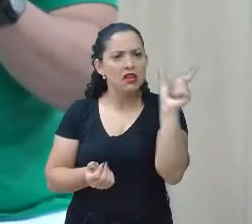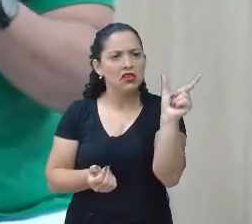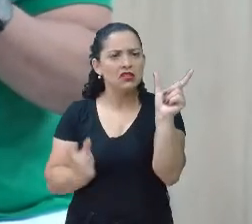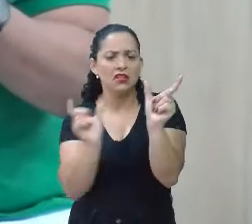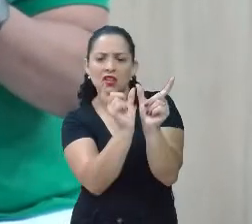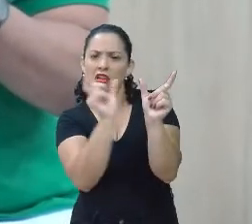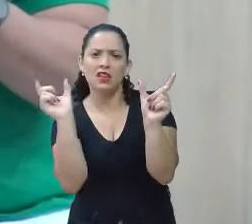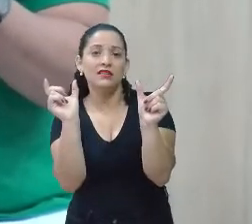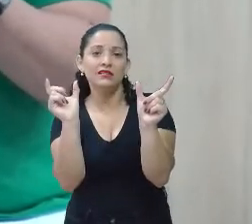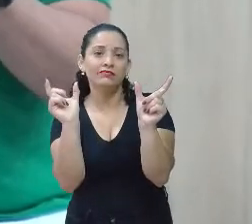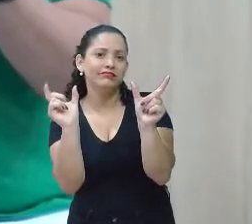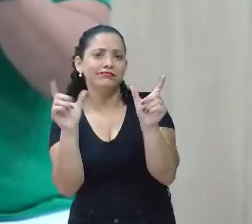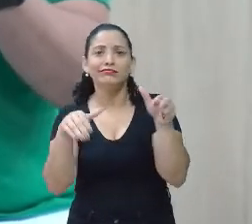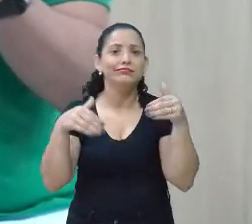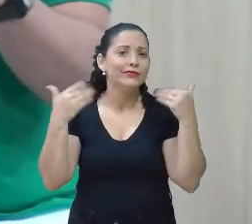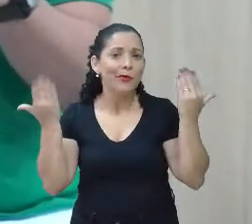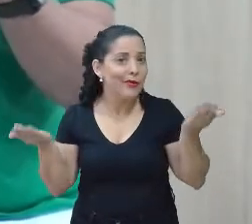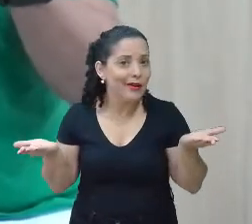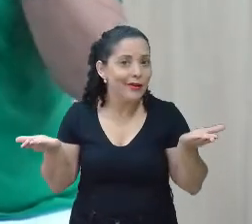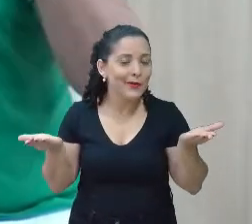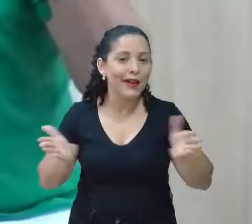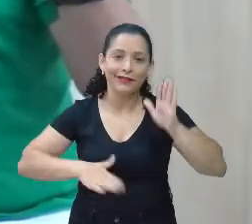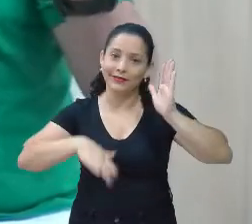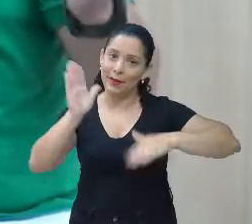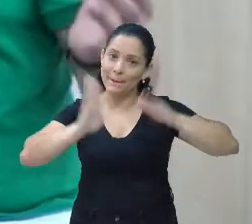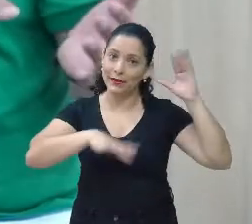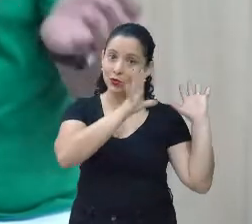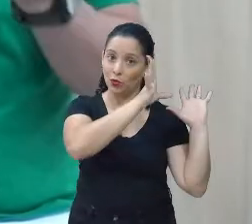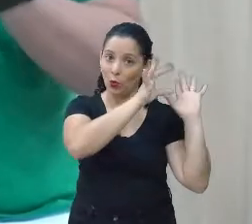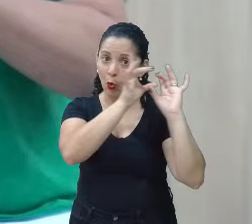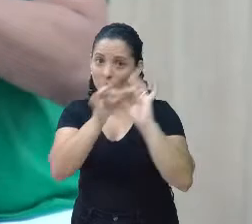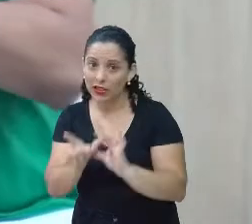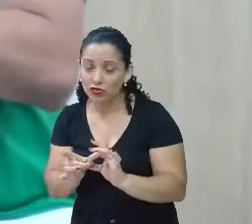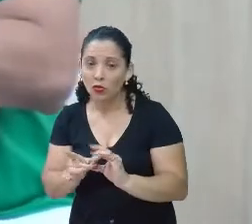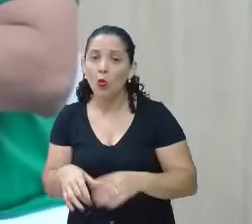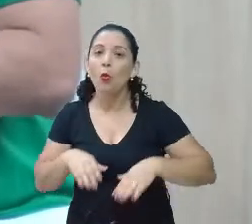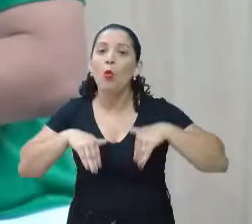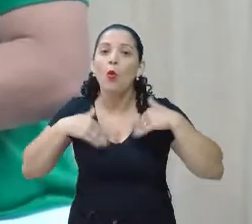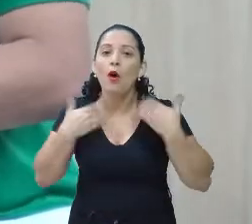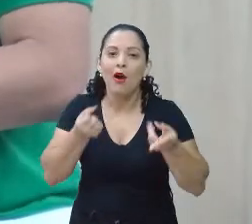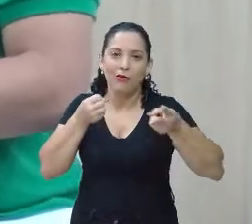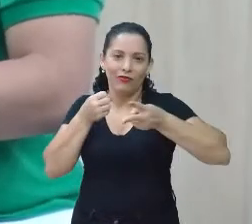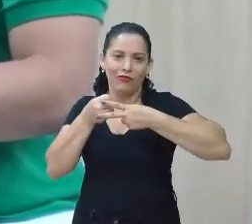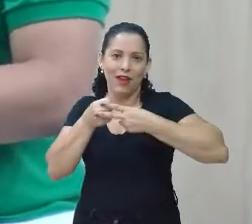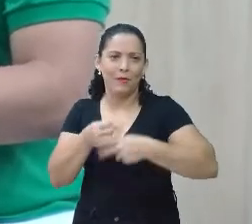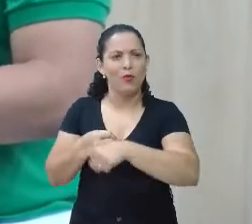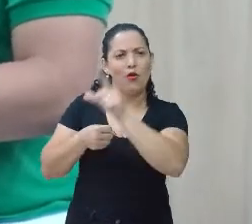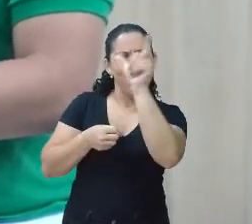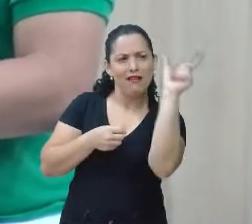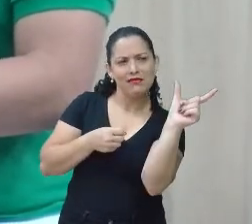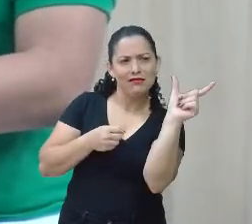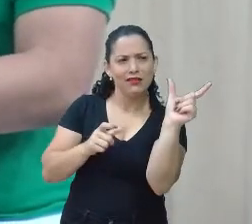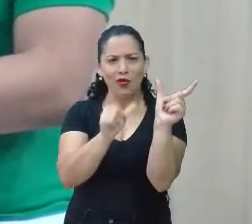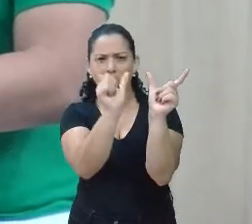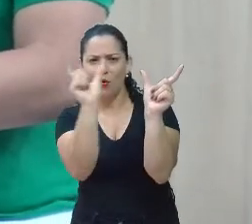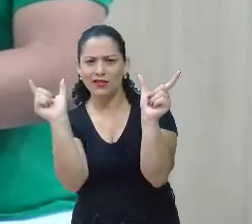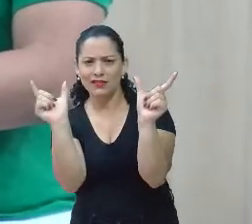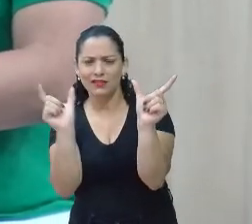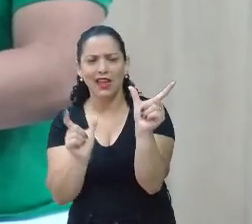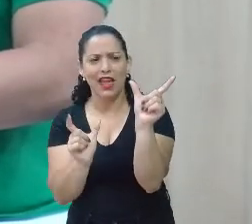que o contexto vai lhe dizer se você está se referindo ao verbo ser ou ao verbo estar, que são diferentes, né? Porque, por